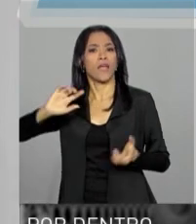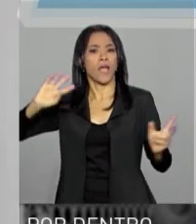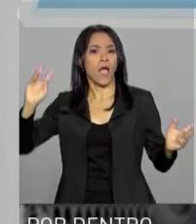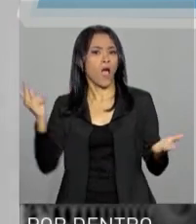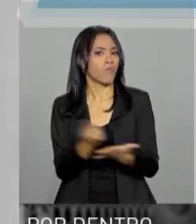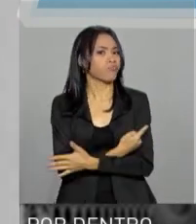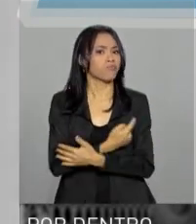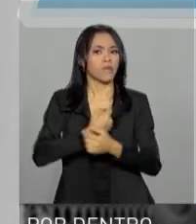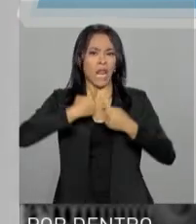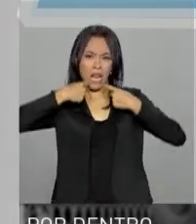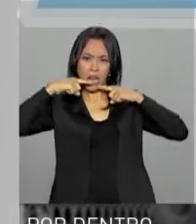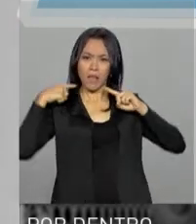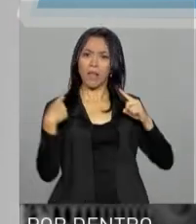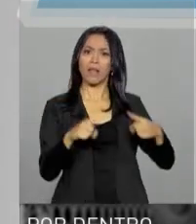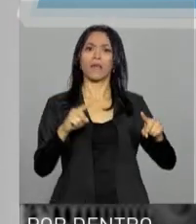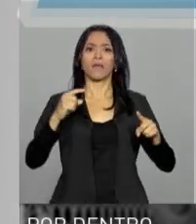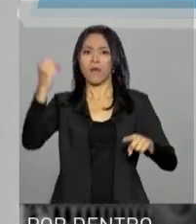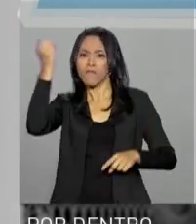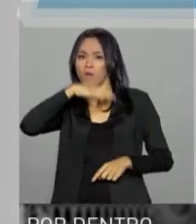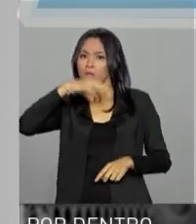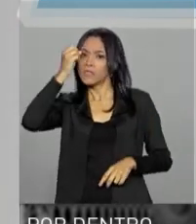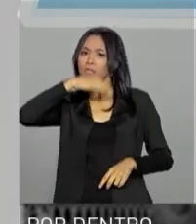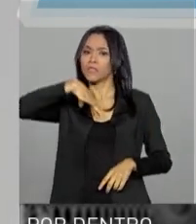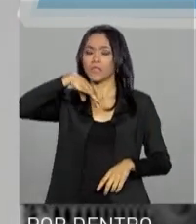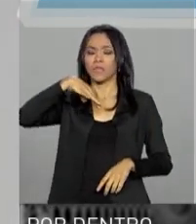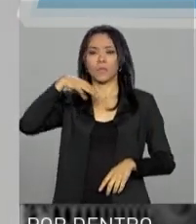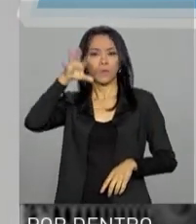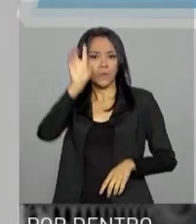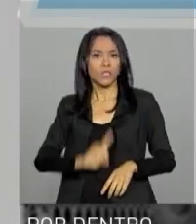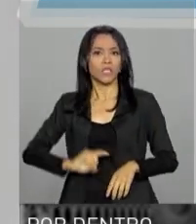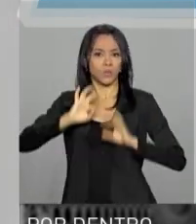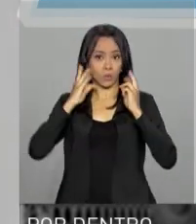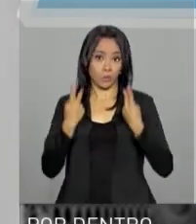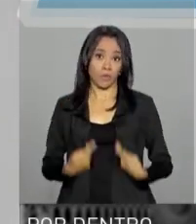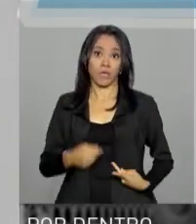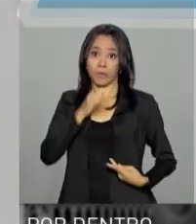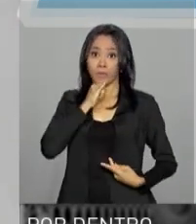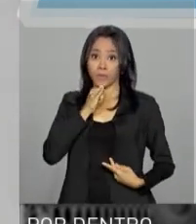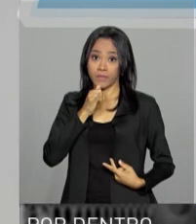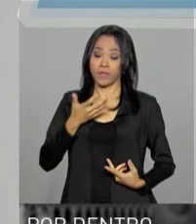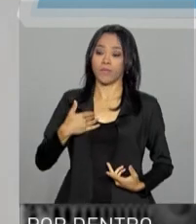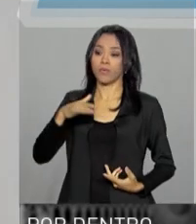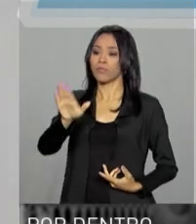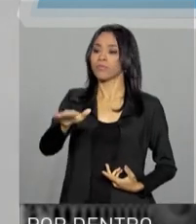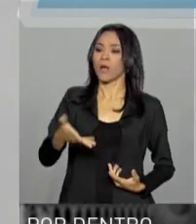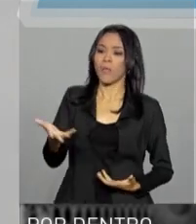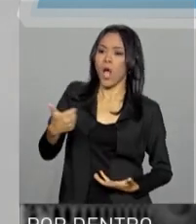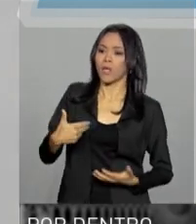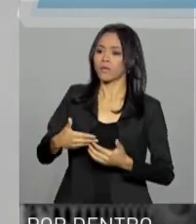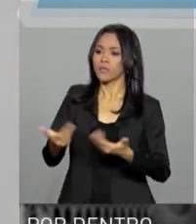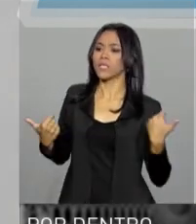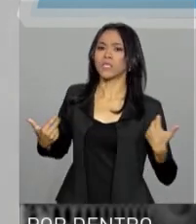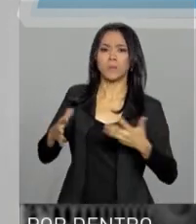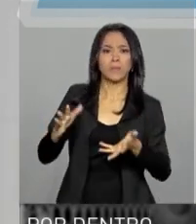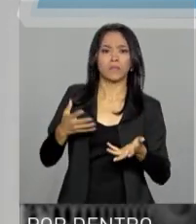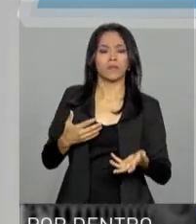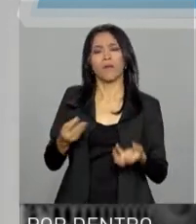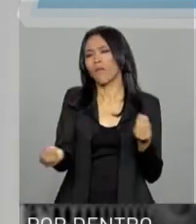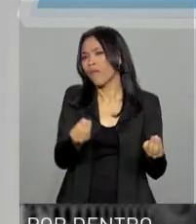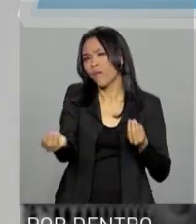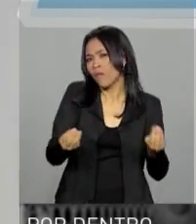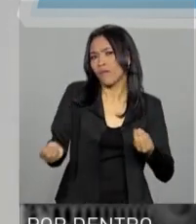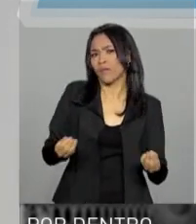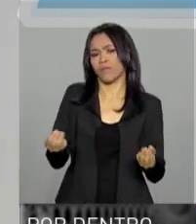aos direitos humanos nas abordagens que é acontecerem na comunidade é como